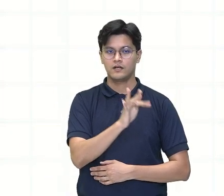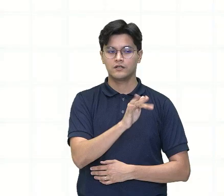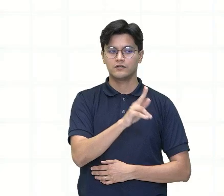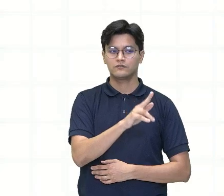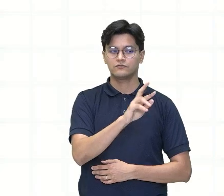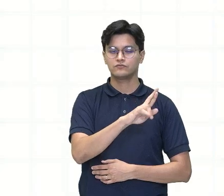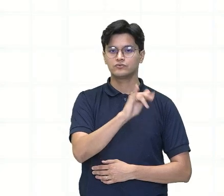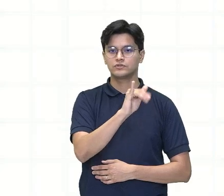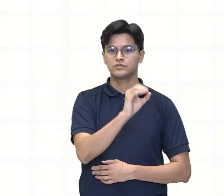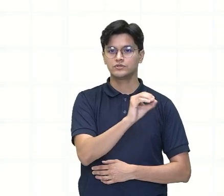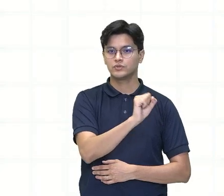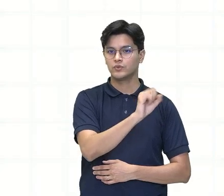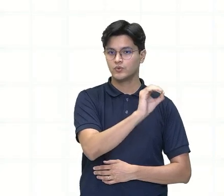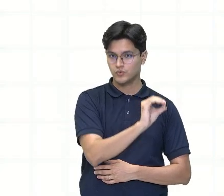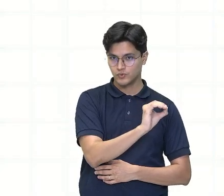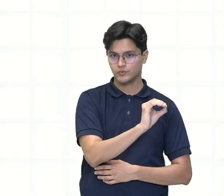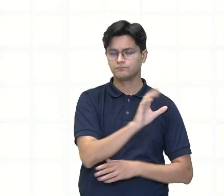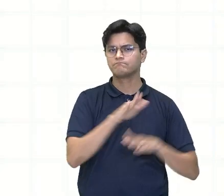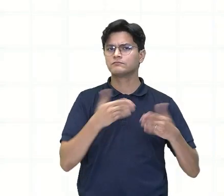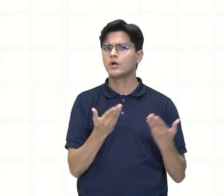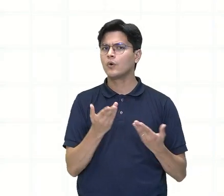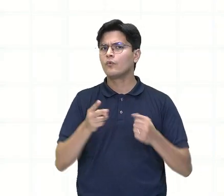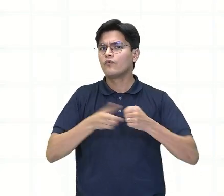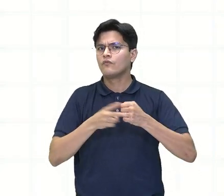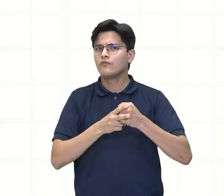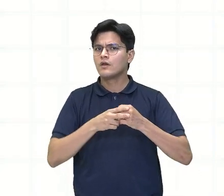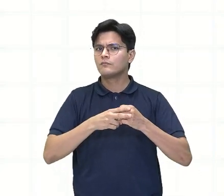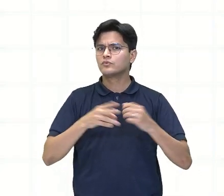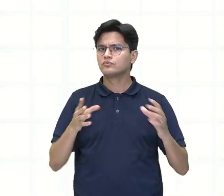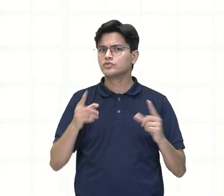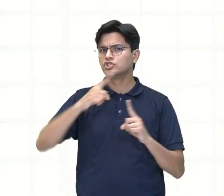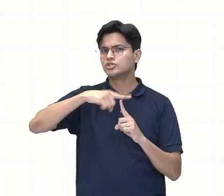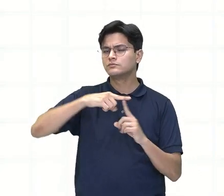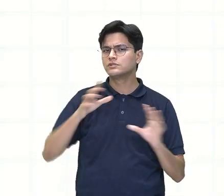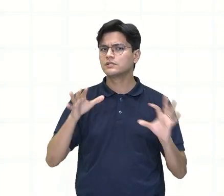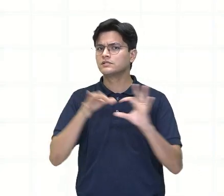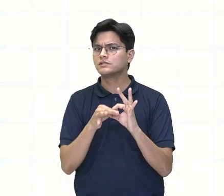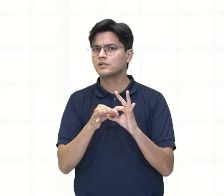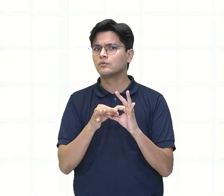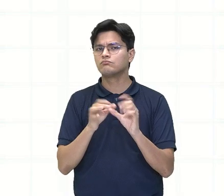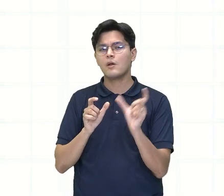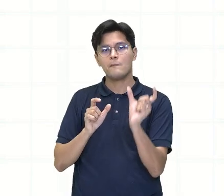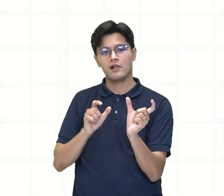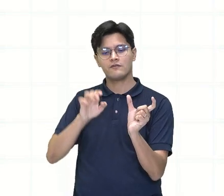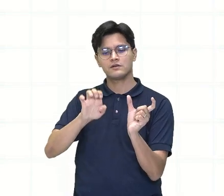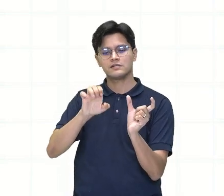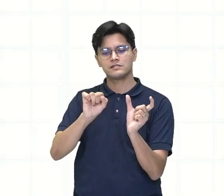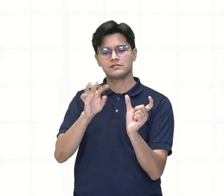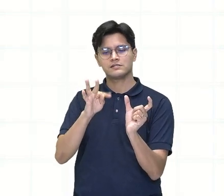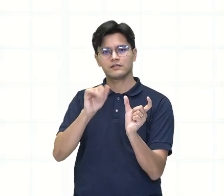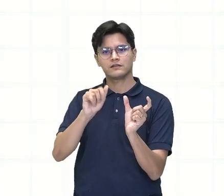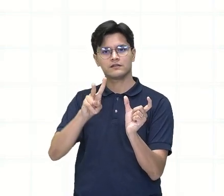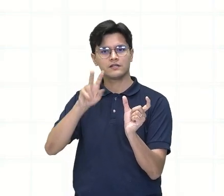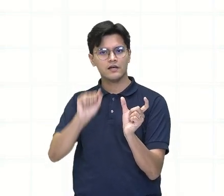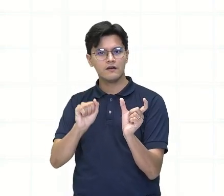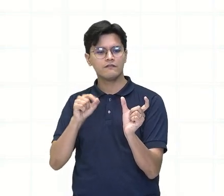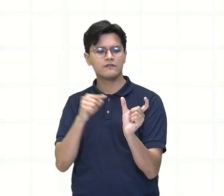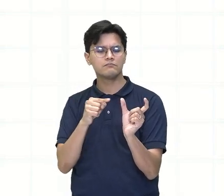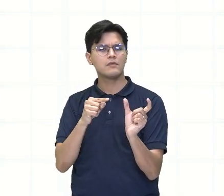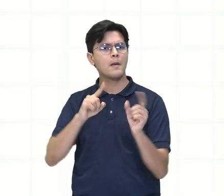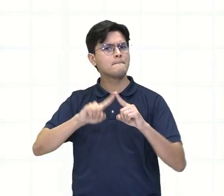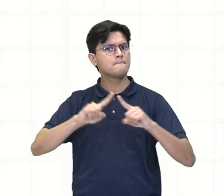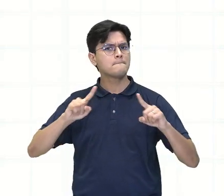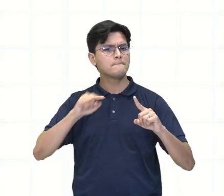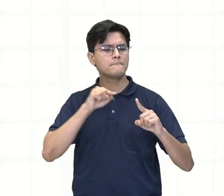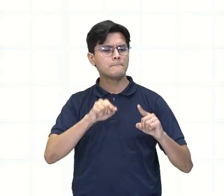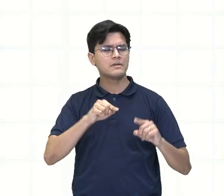bom? Estava. Que nesse caso ele não vai expressar uma ação ou um movimento. Lembram lá